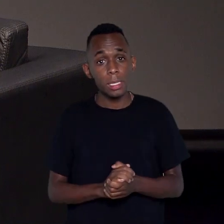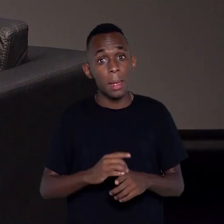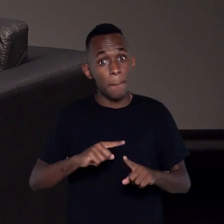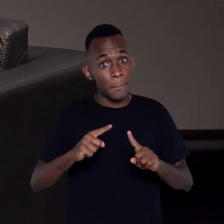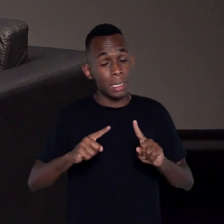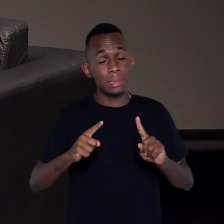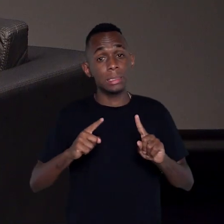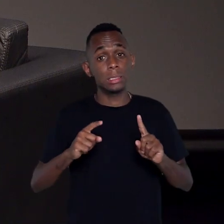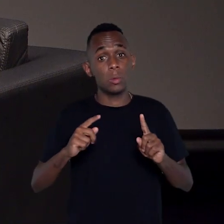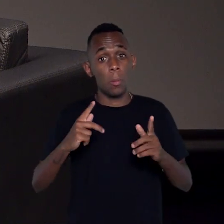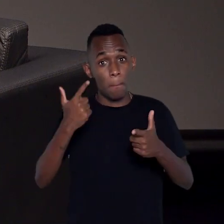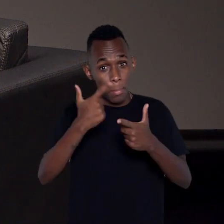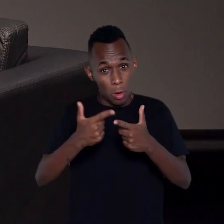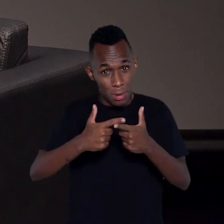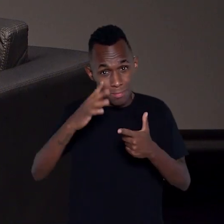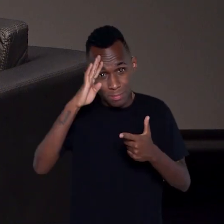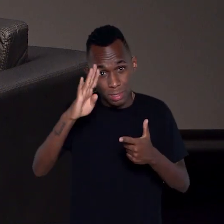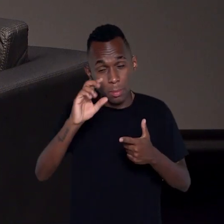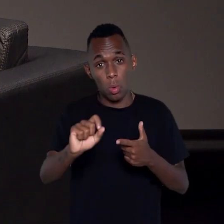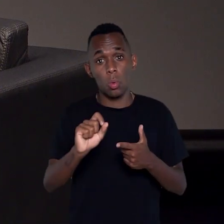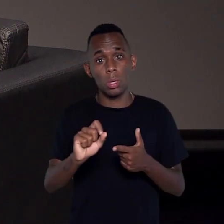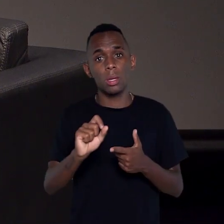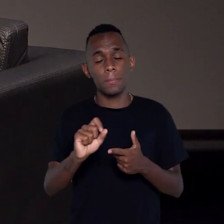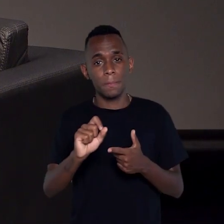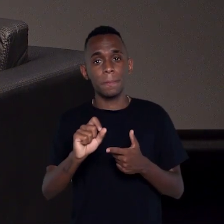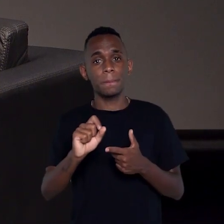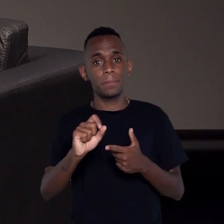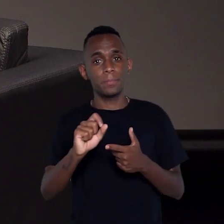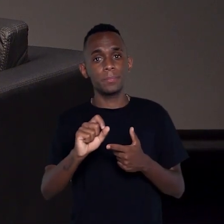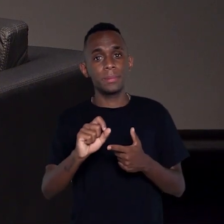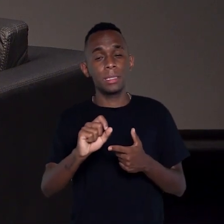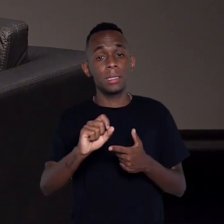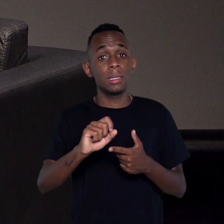desumano ocorre justamente quando a gente